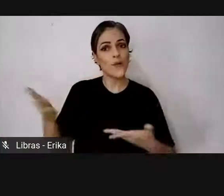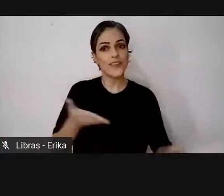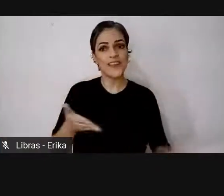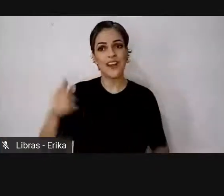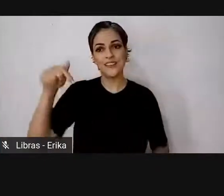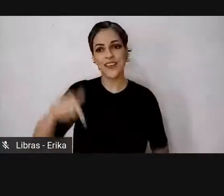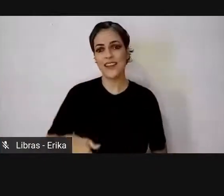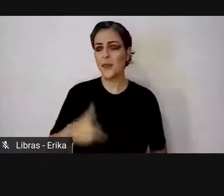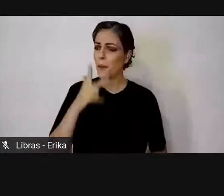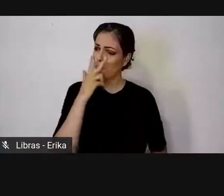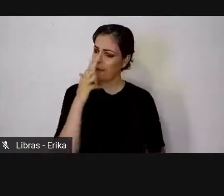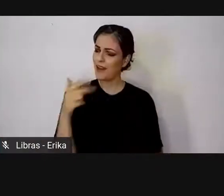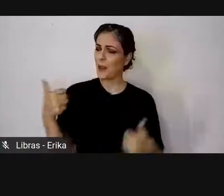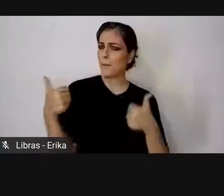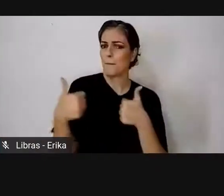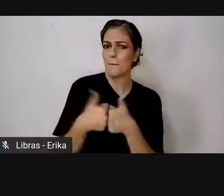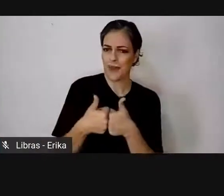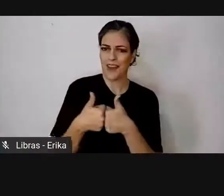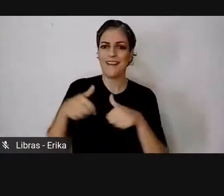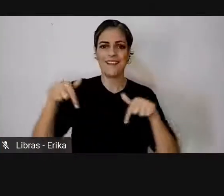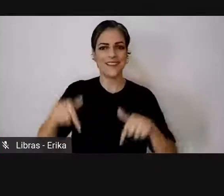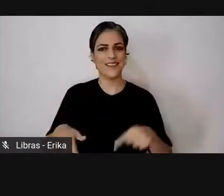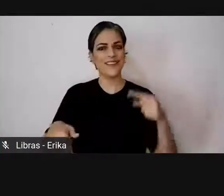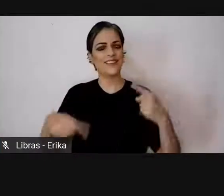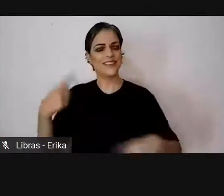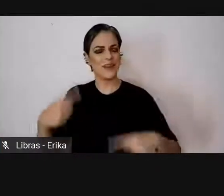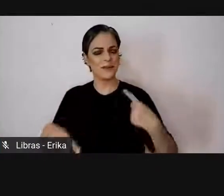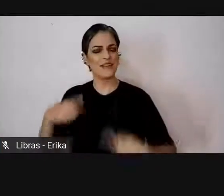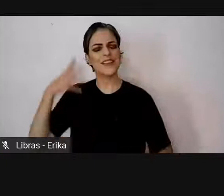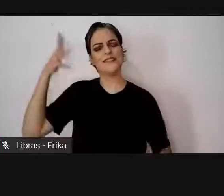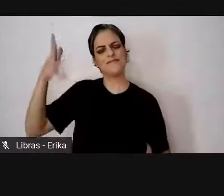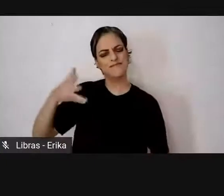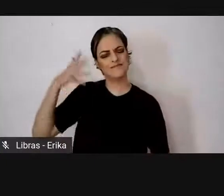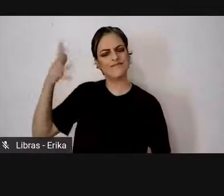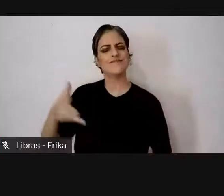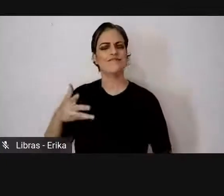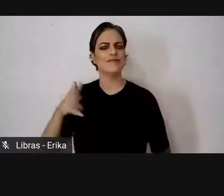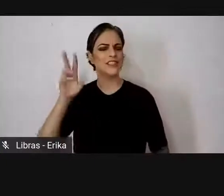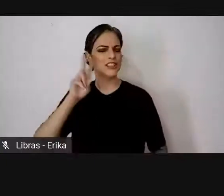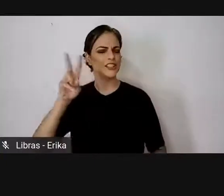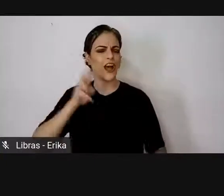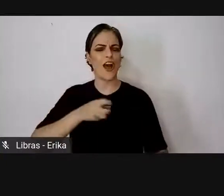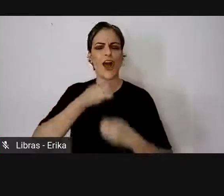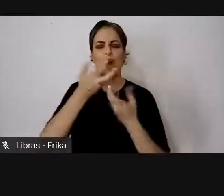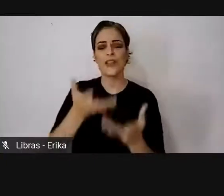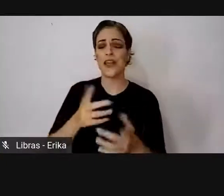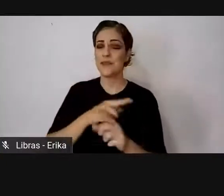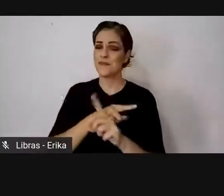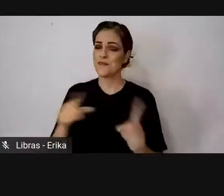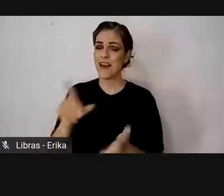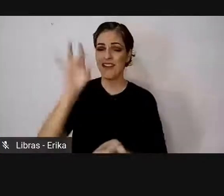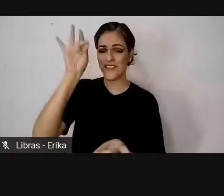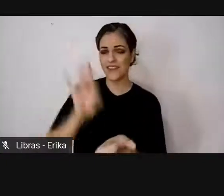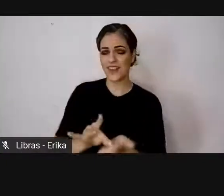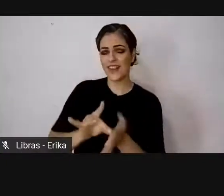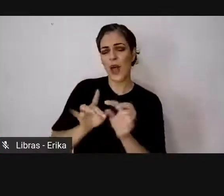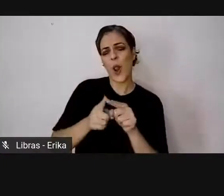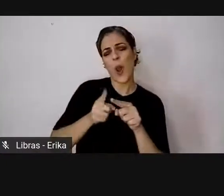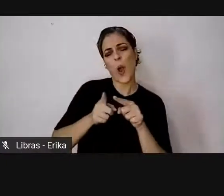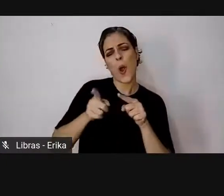para debater, discutir, contar histórias, geograficamente estão tão distantes. E essa é uma